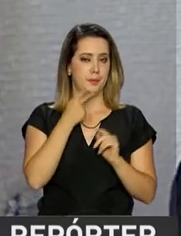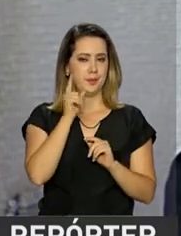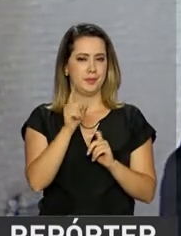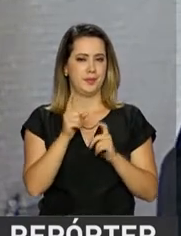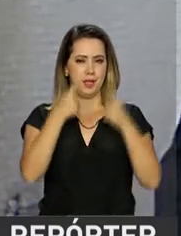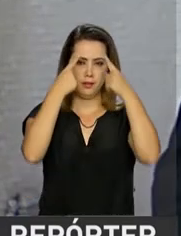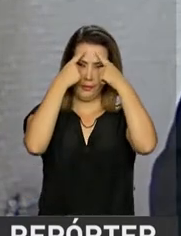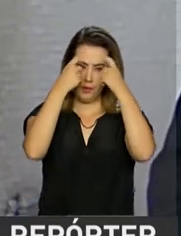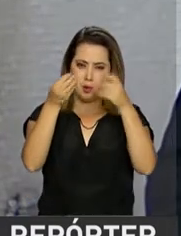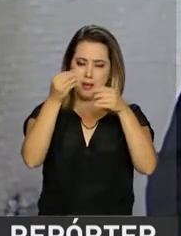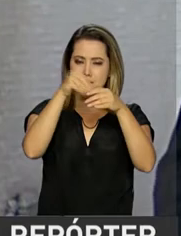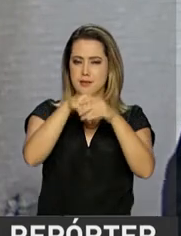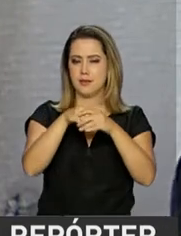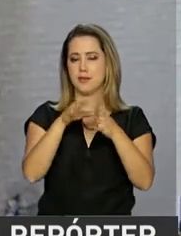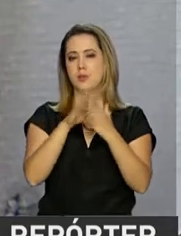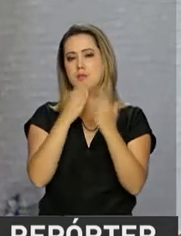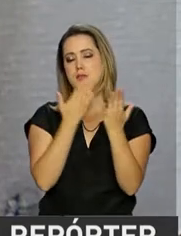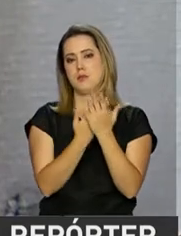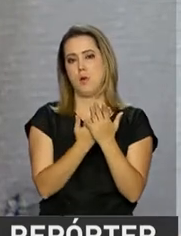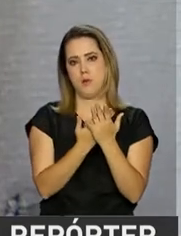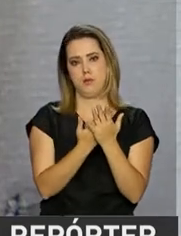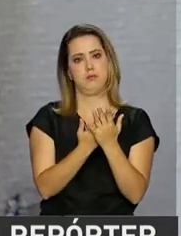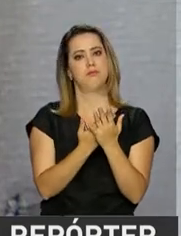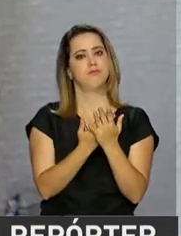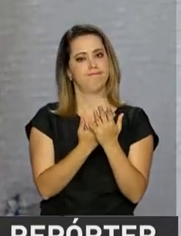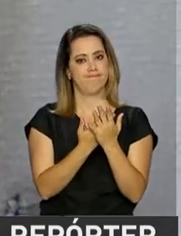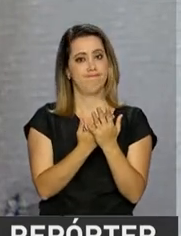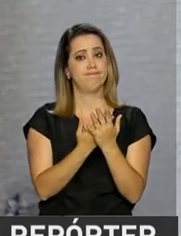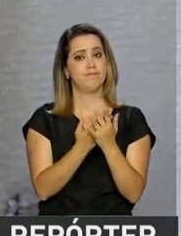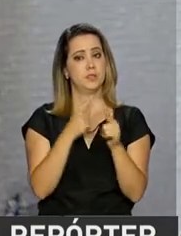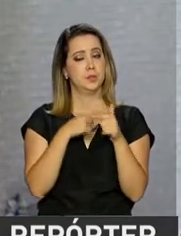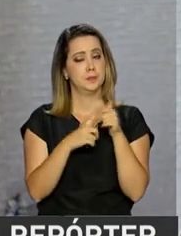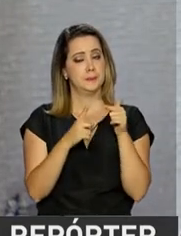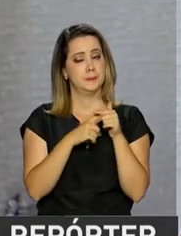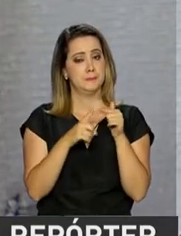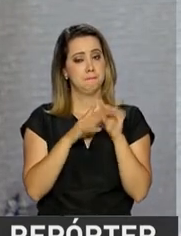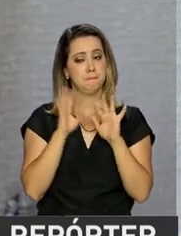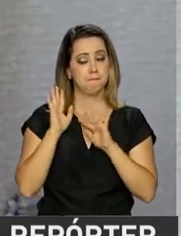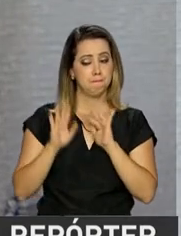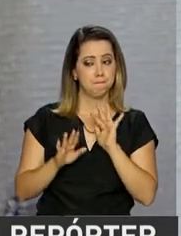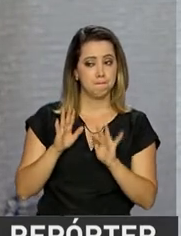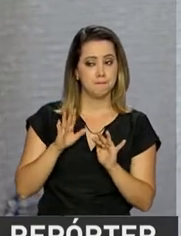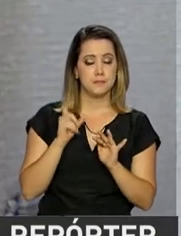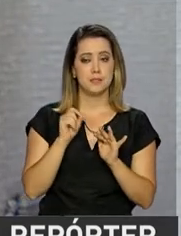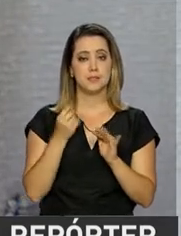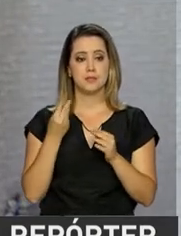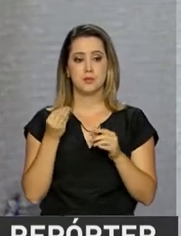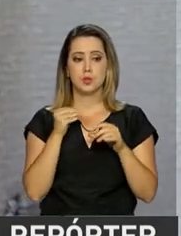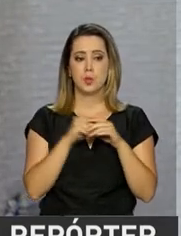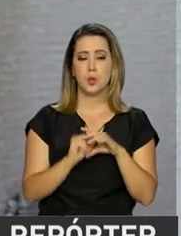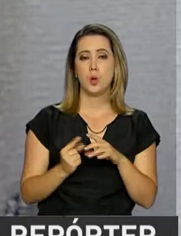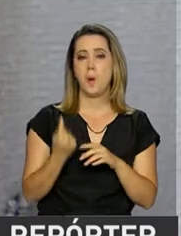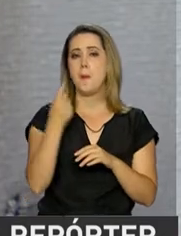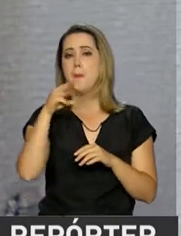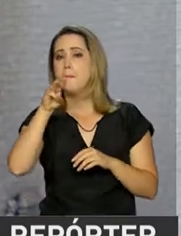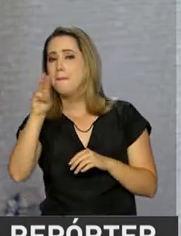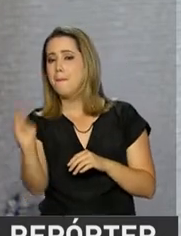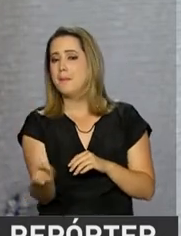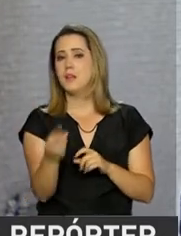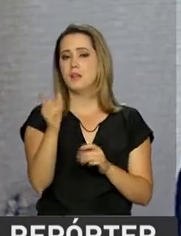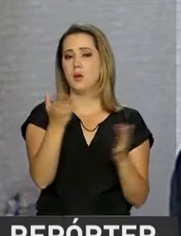violência dentro das escolas problemas que colocam por exemplo um milhão e 800 mil